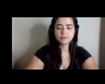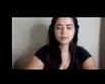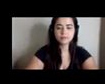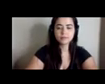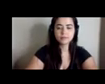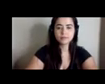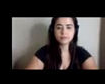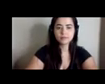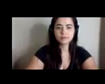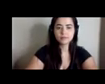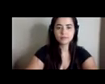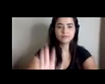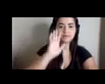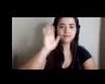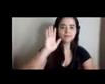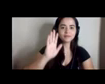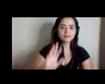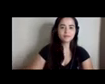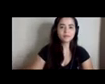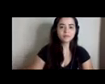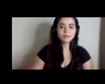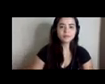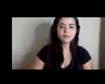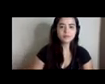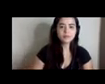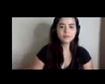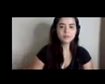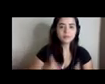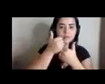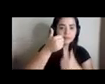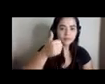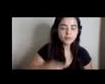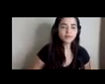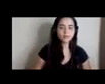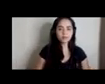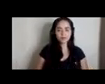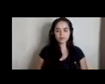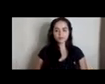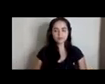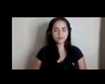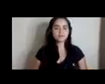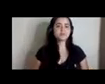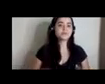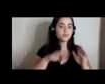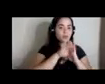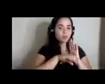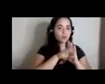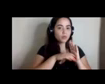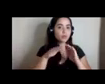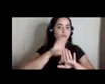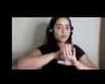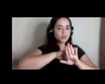o currículo oculto é presente no nosso, nas nossas práticas,